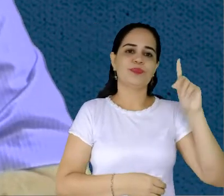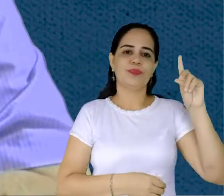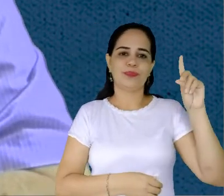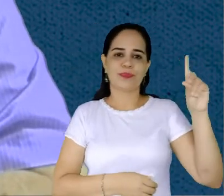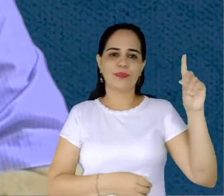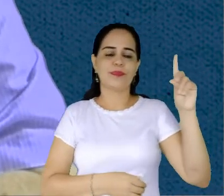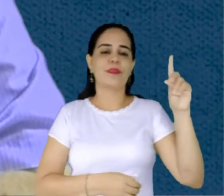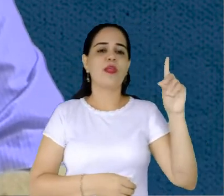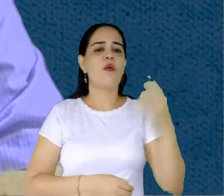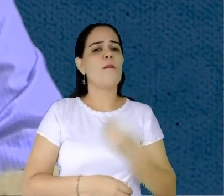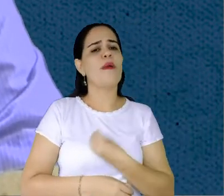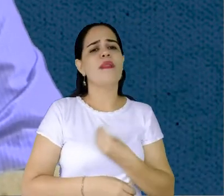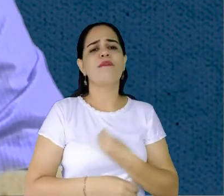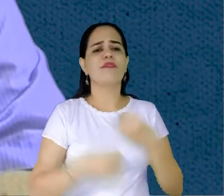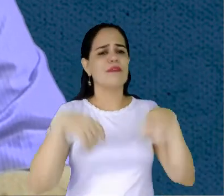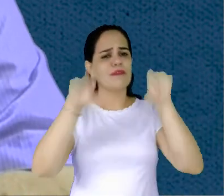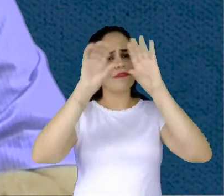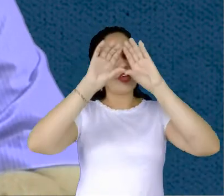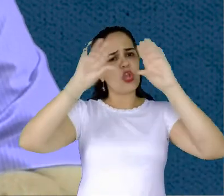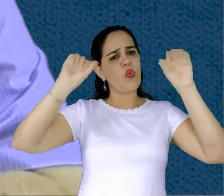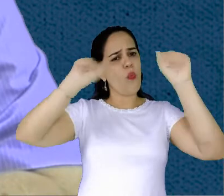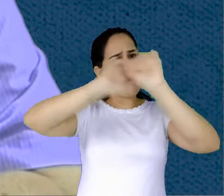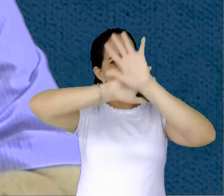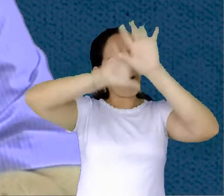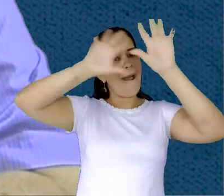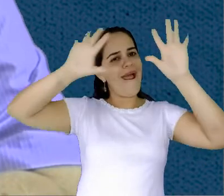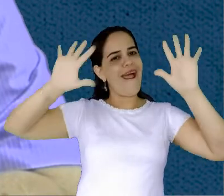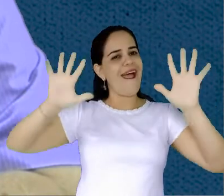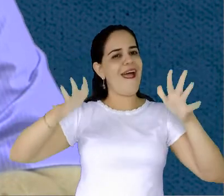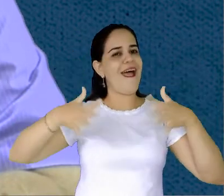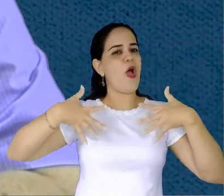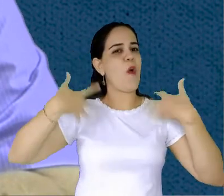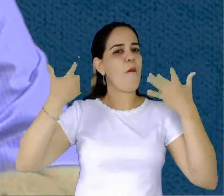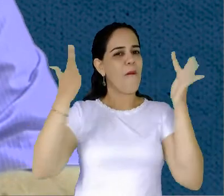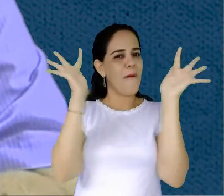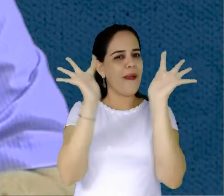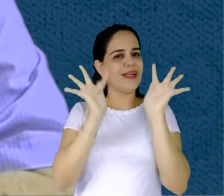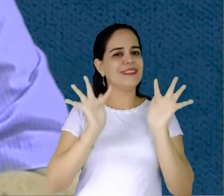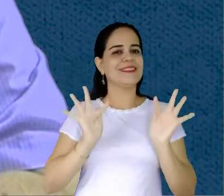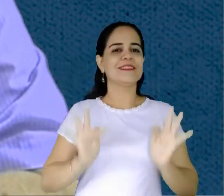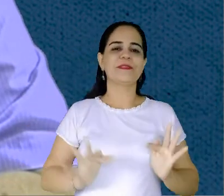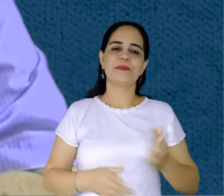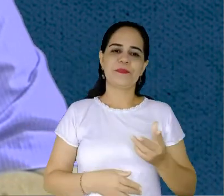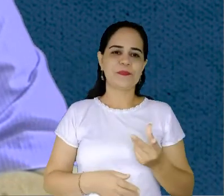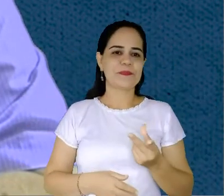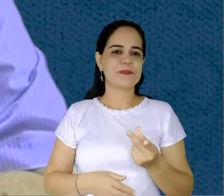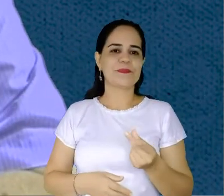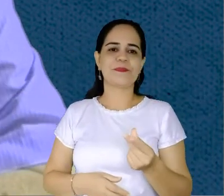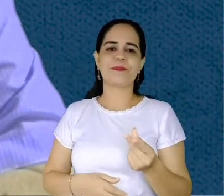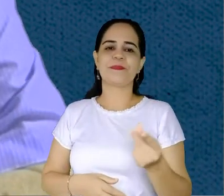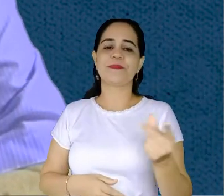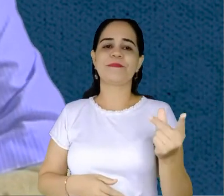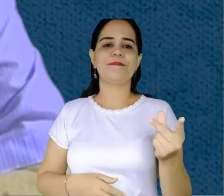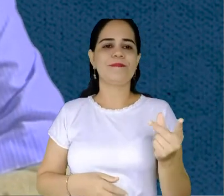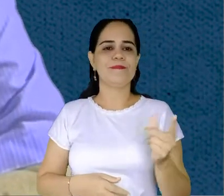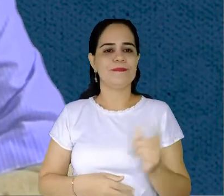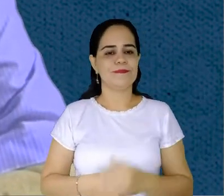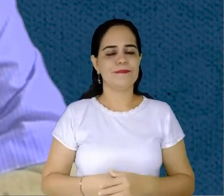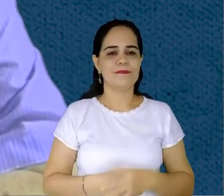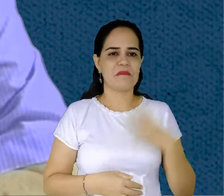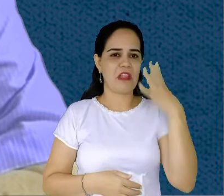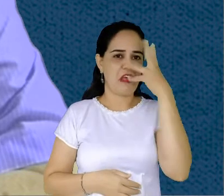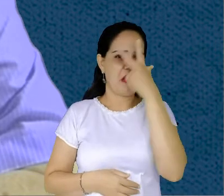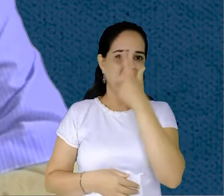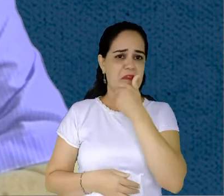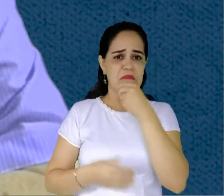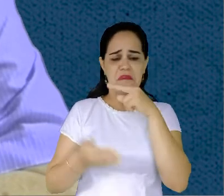junto com o Pai para participar da glória e alegria definitiva. Como são